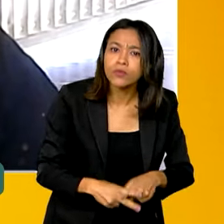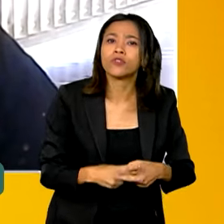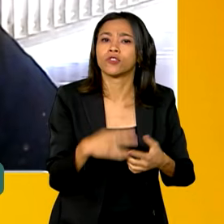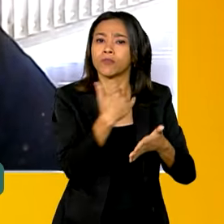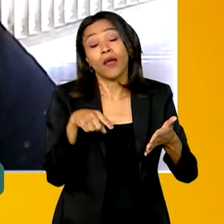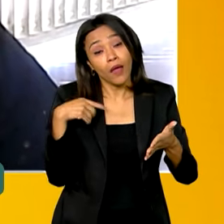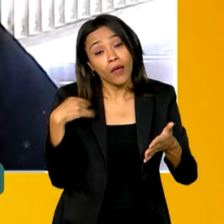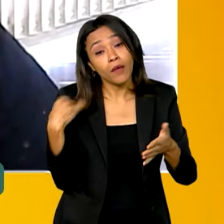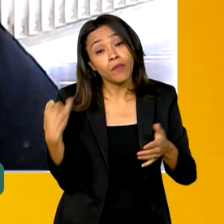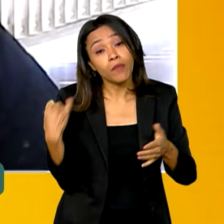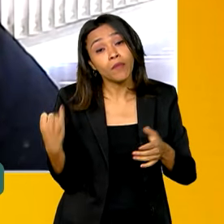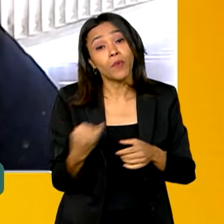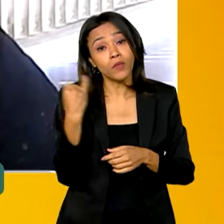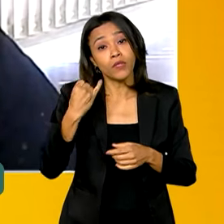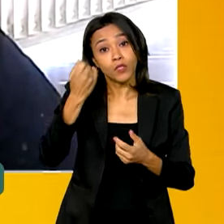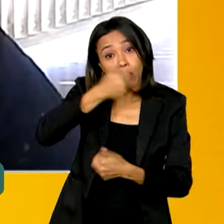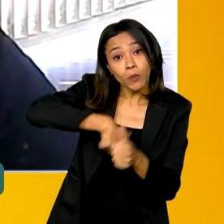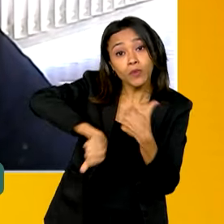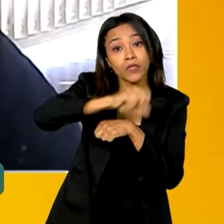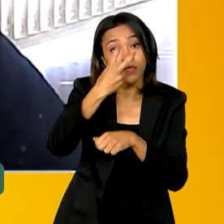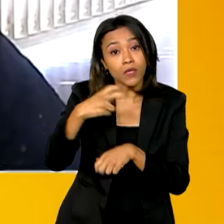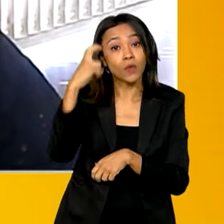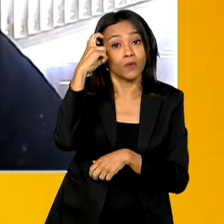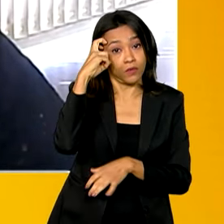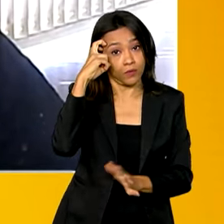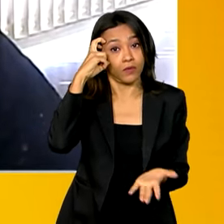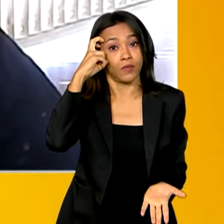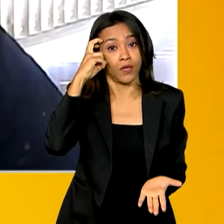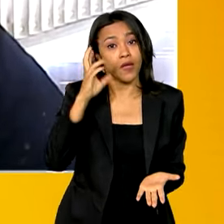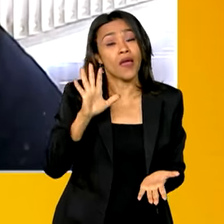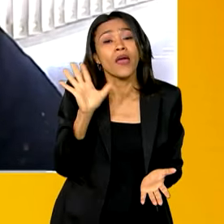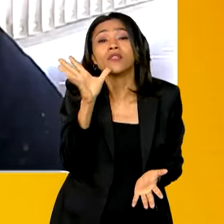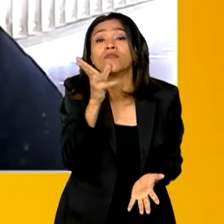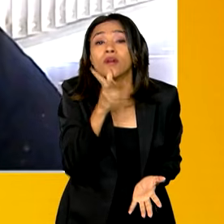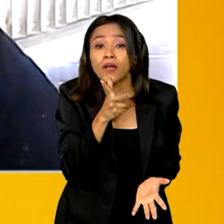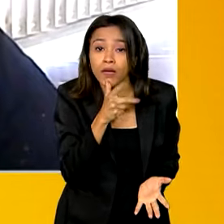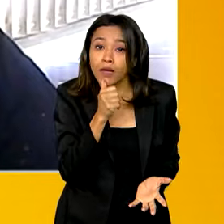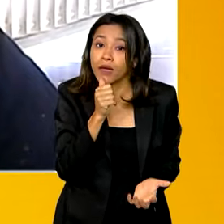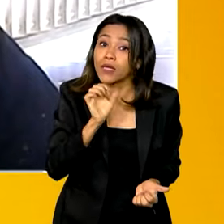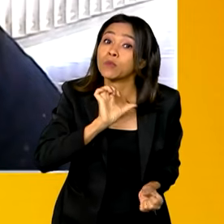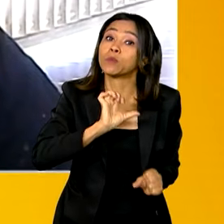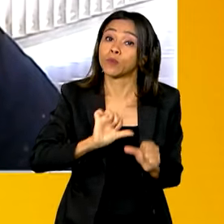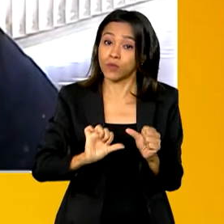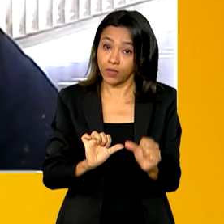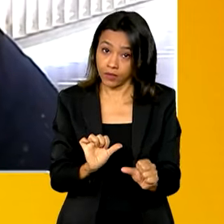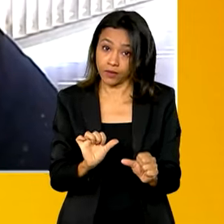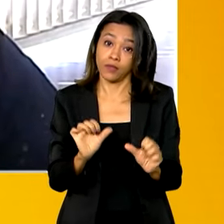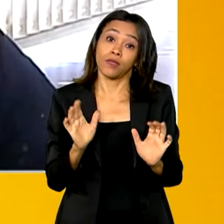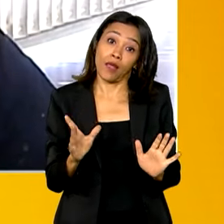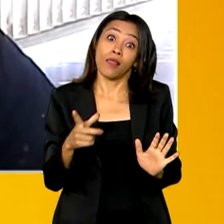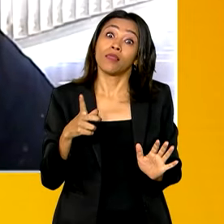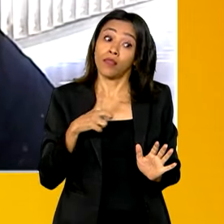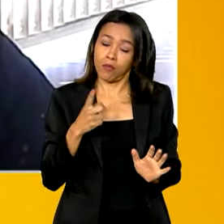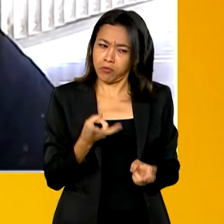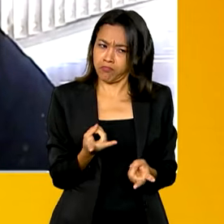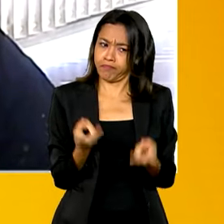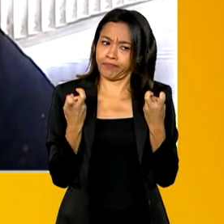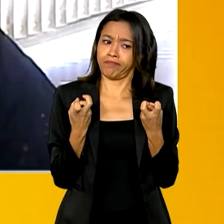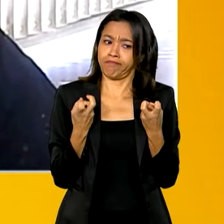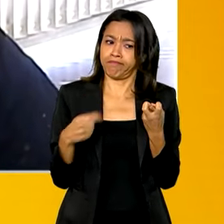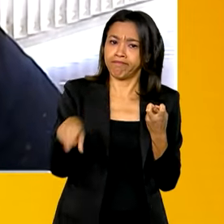cultural importante. Os resultados são mais lentos. O que a gente tem visto é muito interesse das empresas